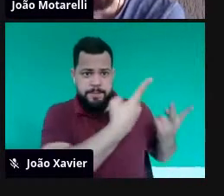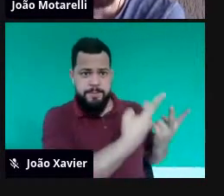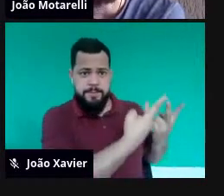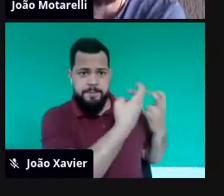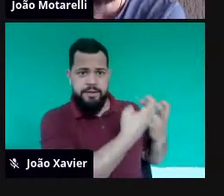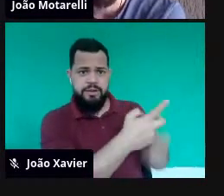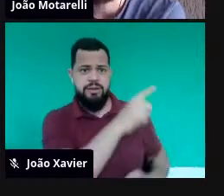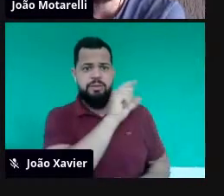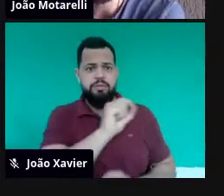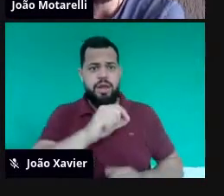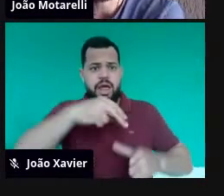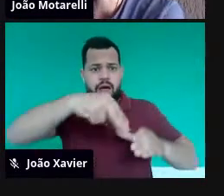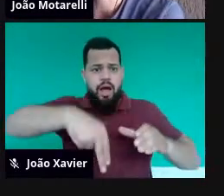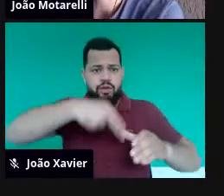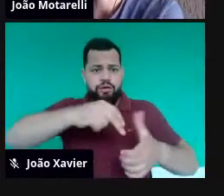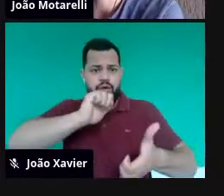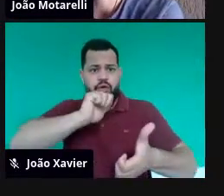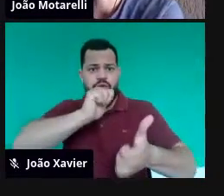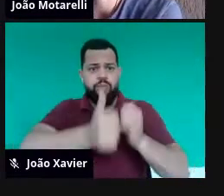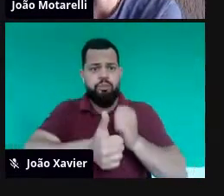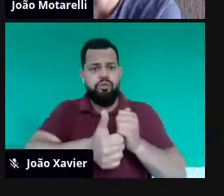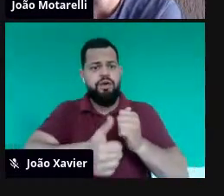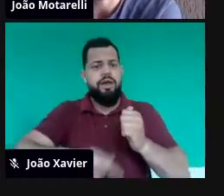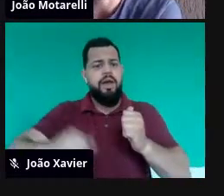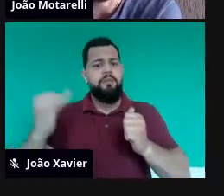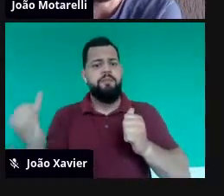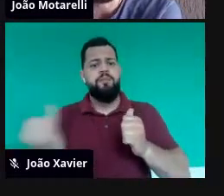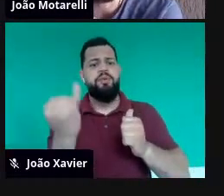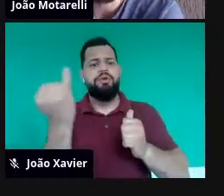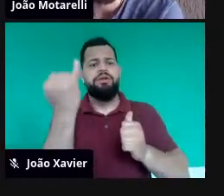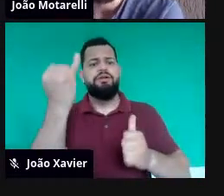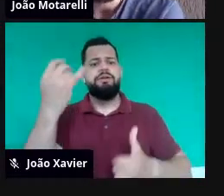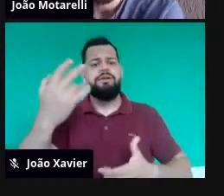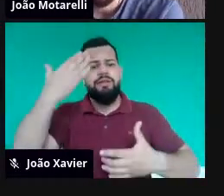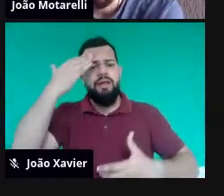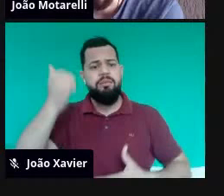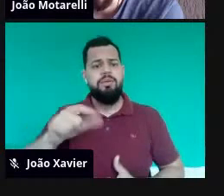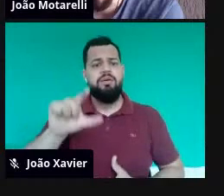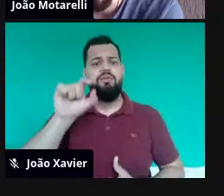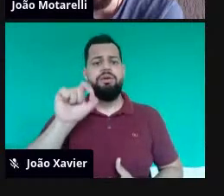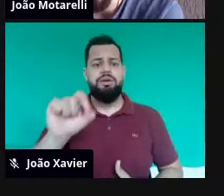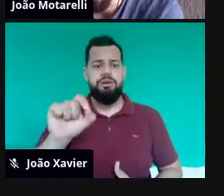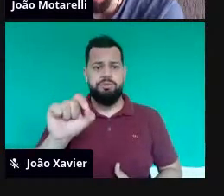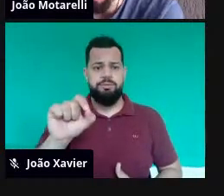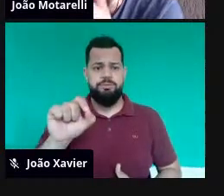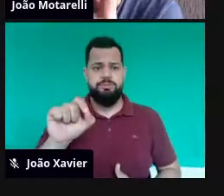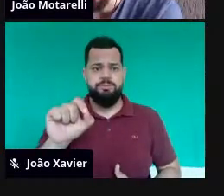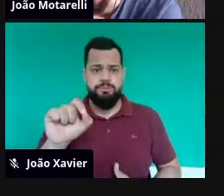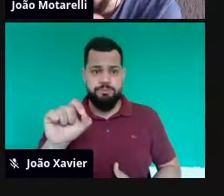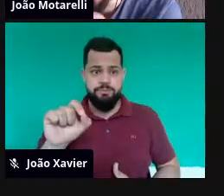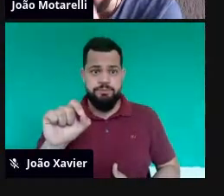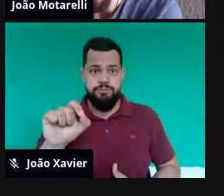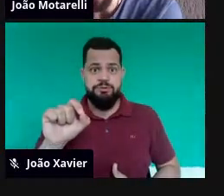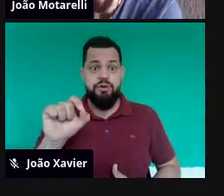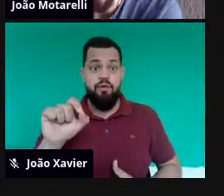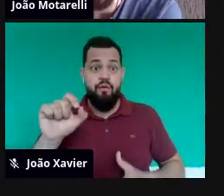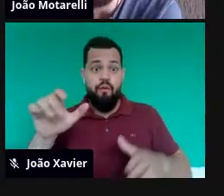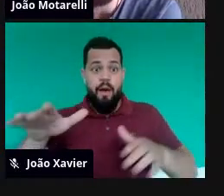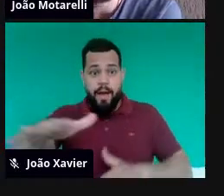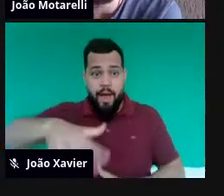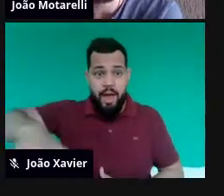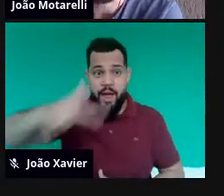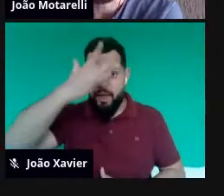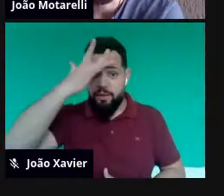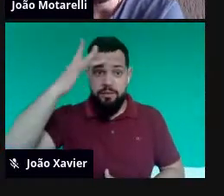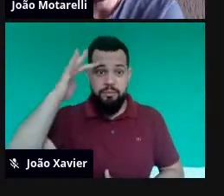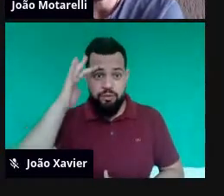nutrição esportiva, é muito importante que a gente veja, né, que do público que a